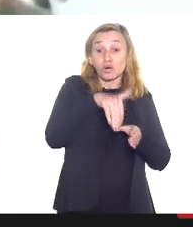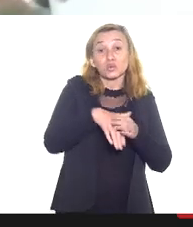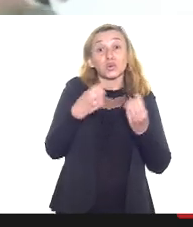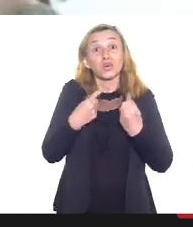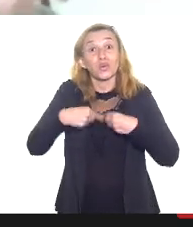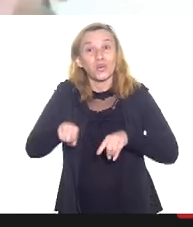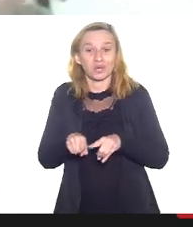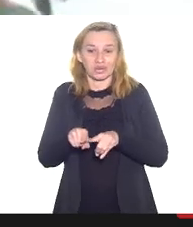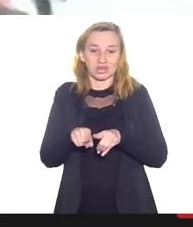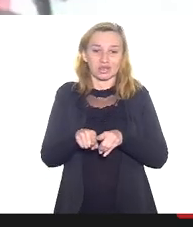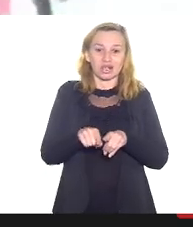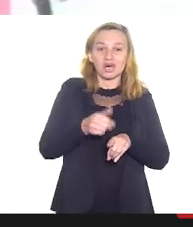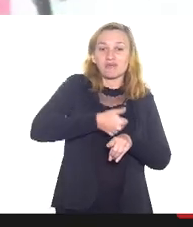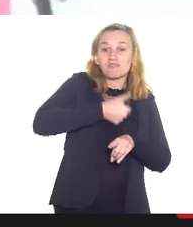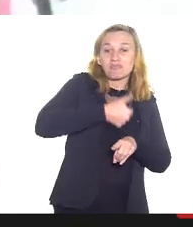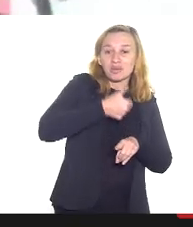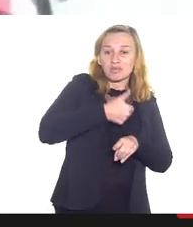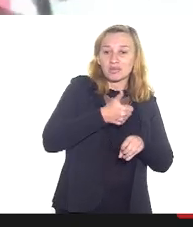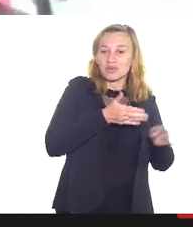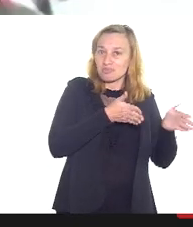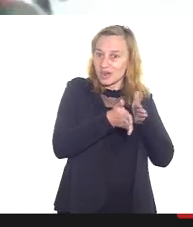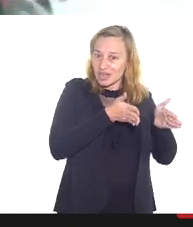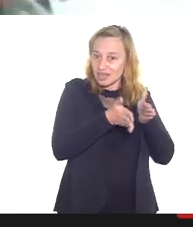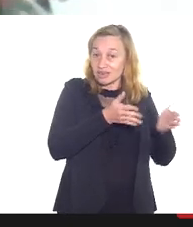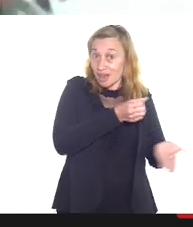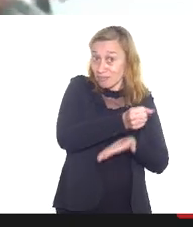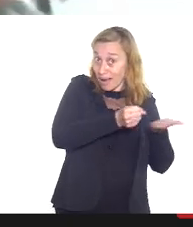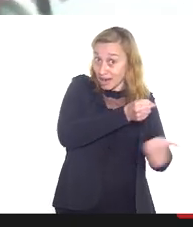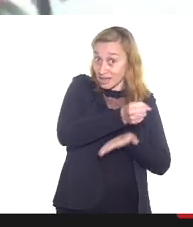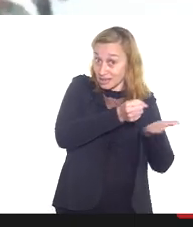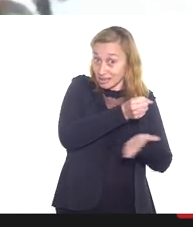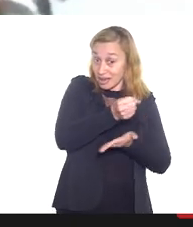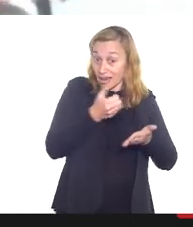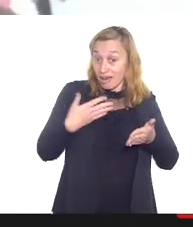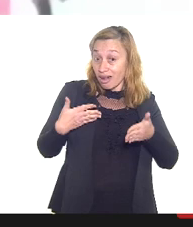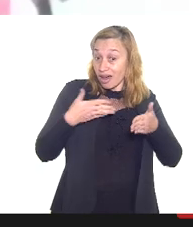a primeira fase da base, que foi até